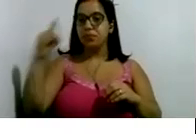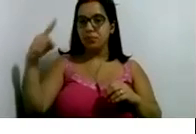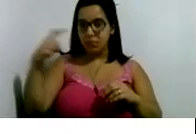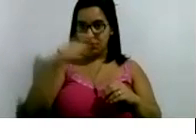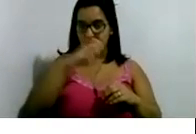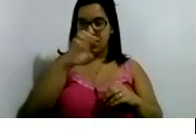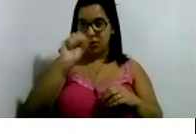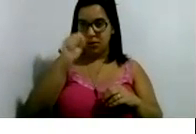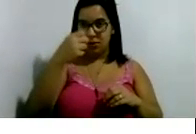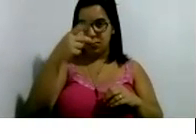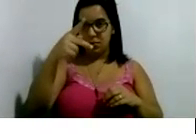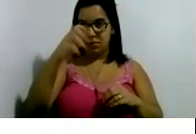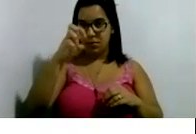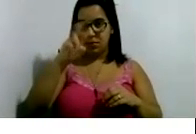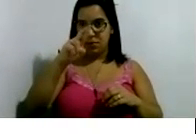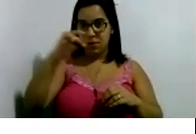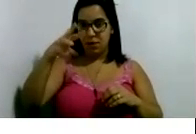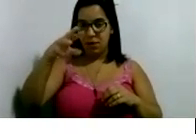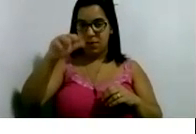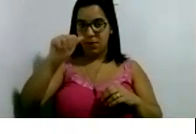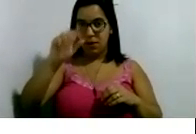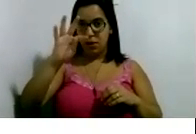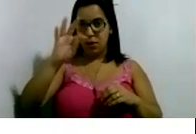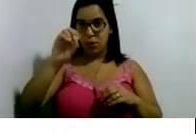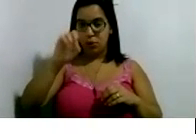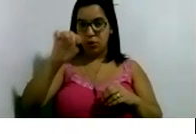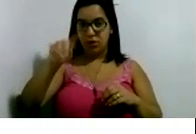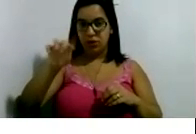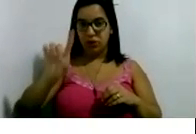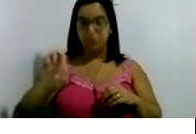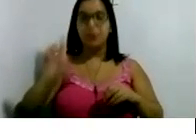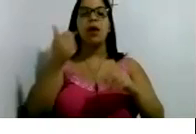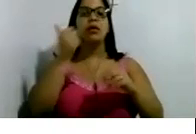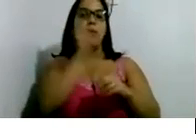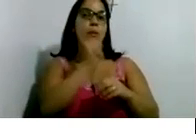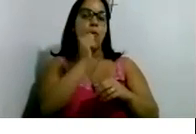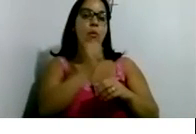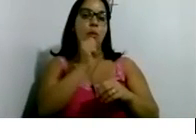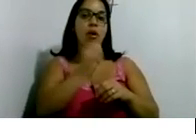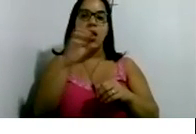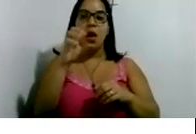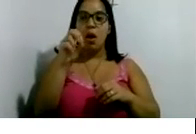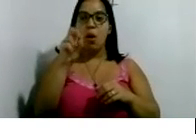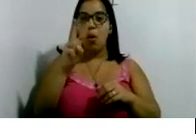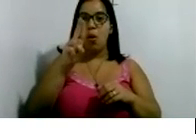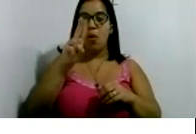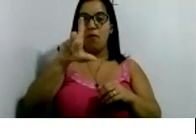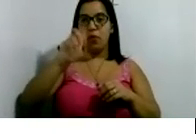que eu estou mostrando com o mouse, e o gameta feminino é o